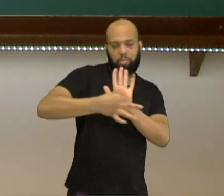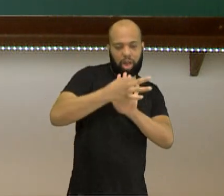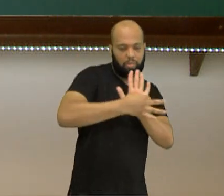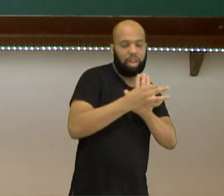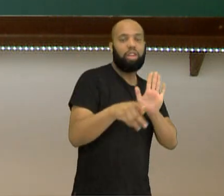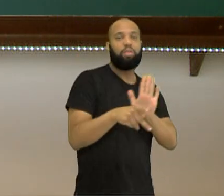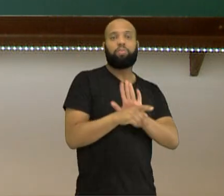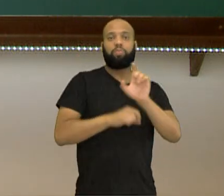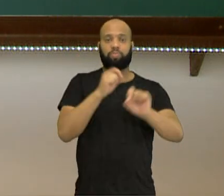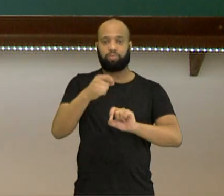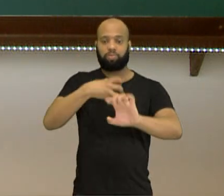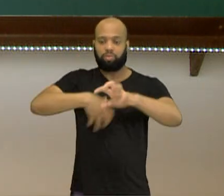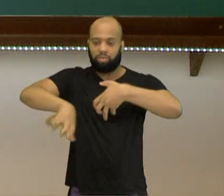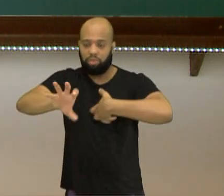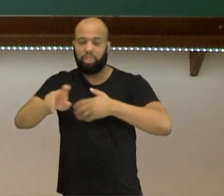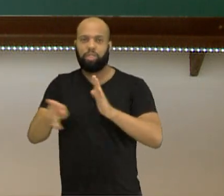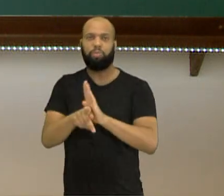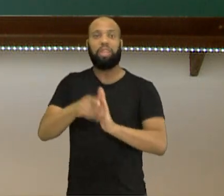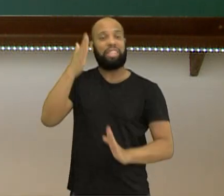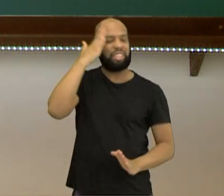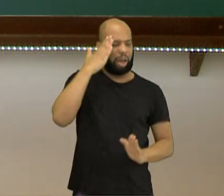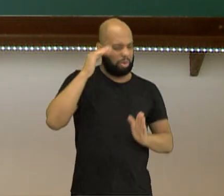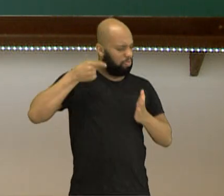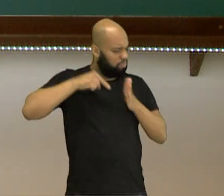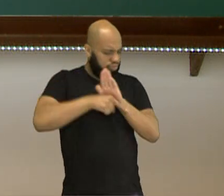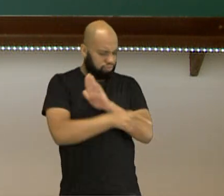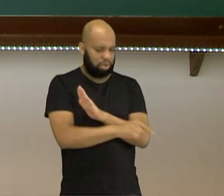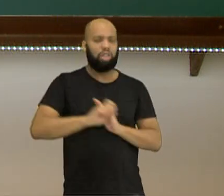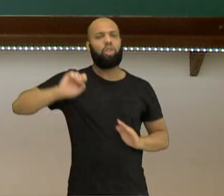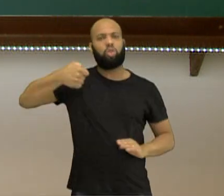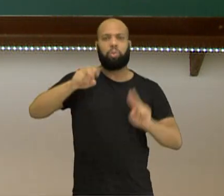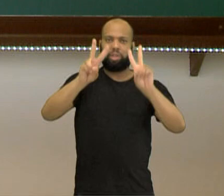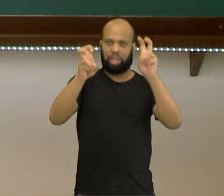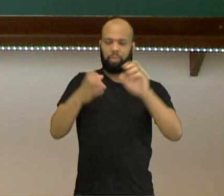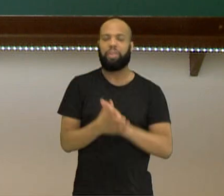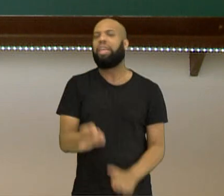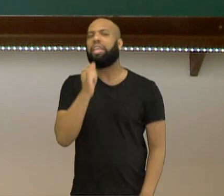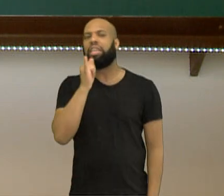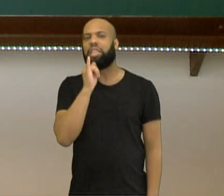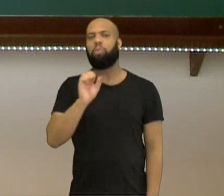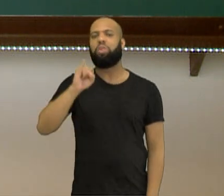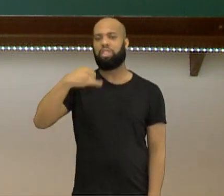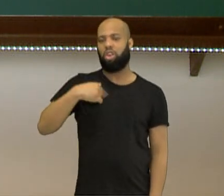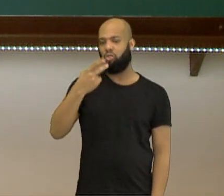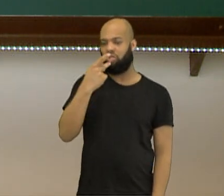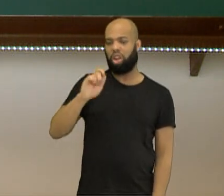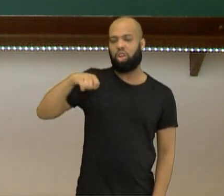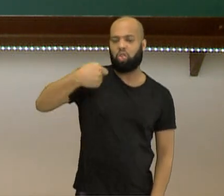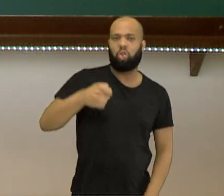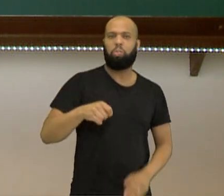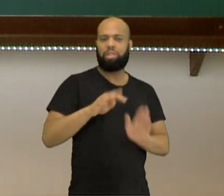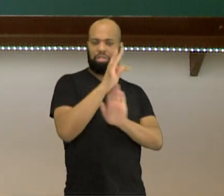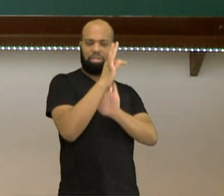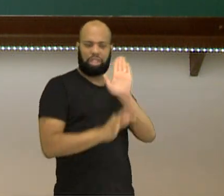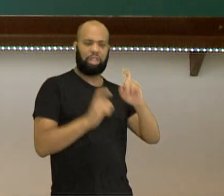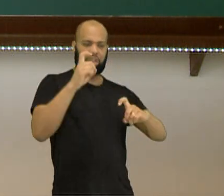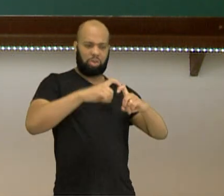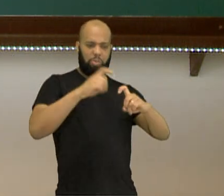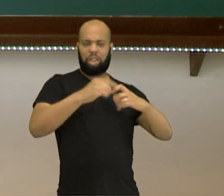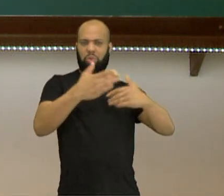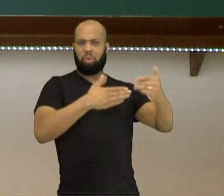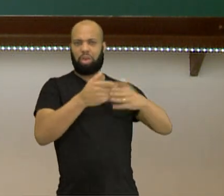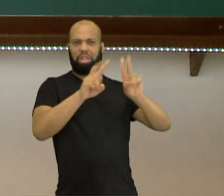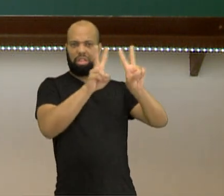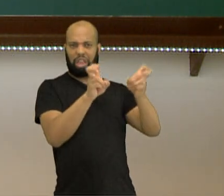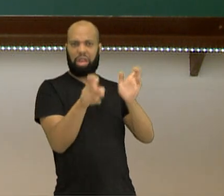solidariedade, é um argumento de autoridade. Vamos pensar o seguinte, se eu vou falar um texto médico, sobre medicina, sobre qualquer